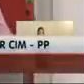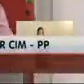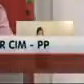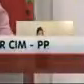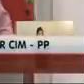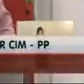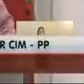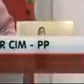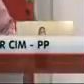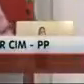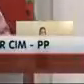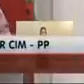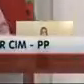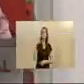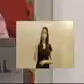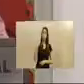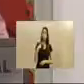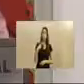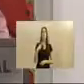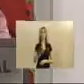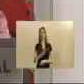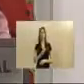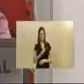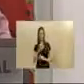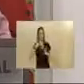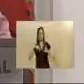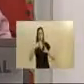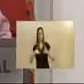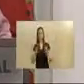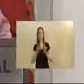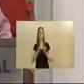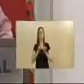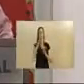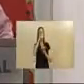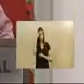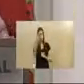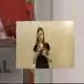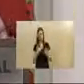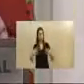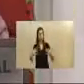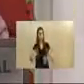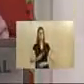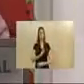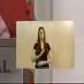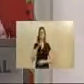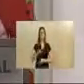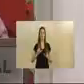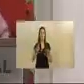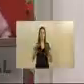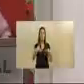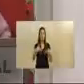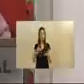saúdo os senhores vereadores que compõem o parlamento senhor senhor que nos honram com a presença em plenário